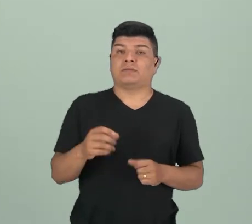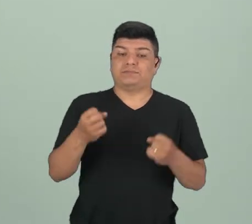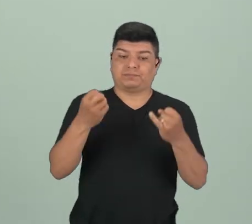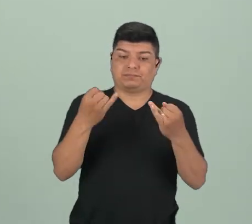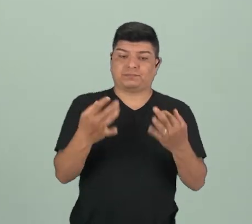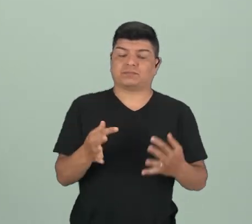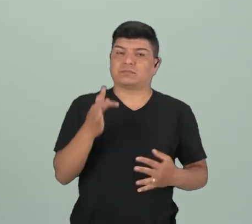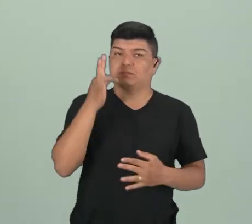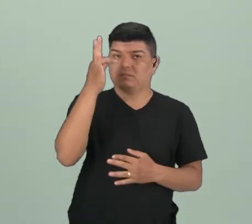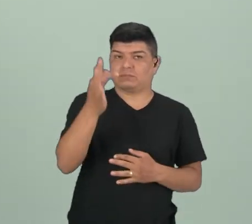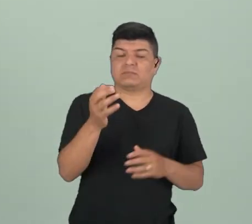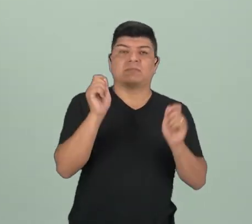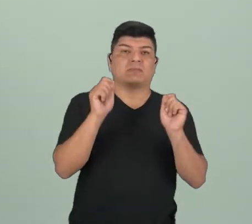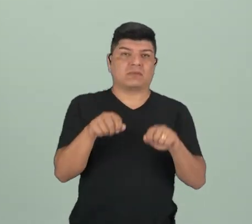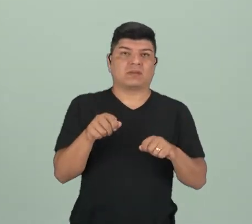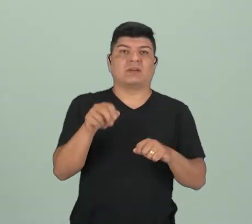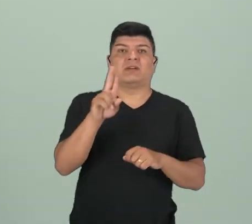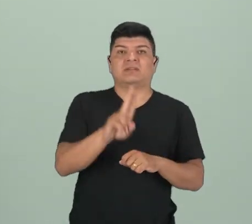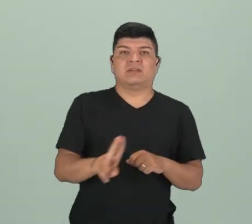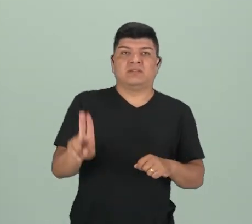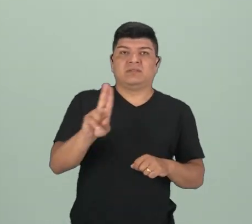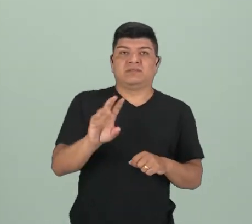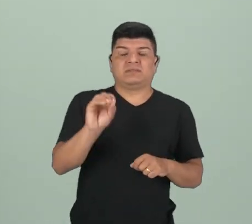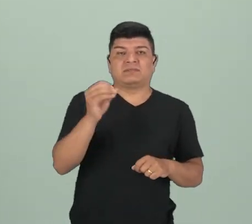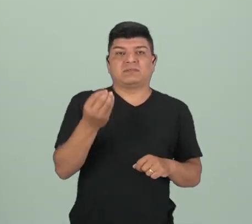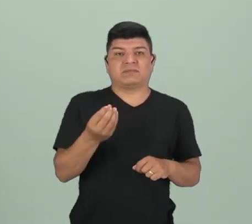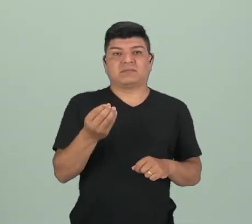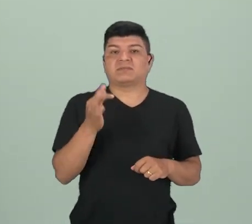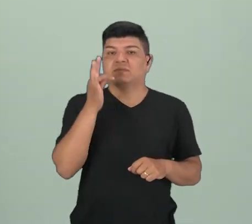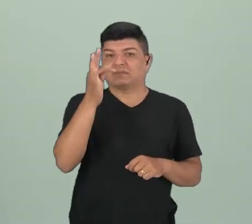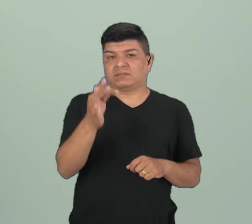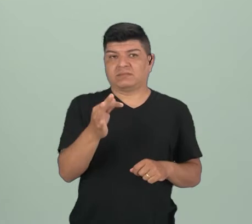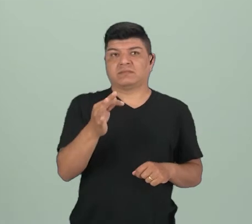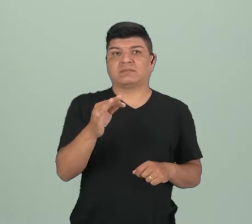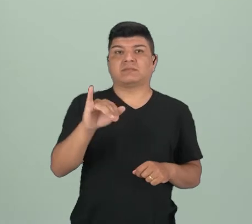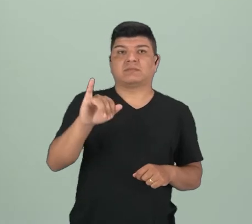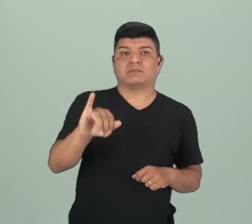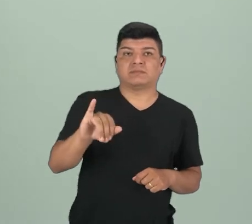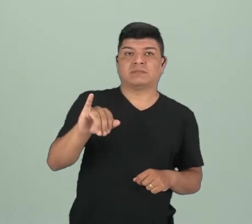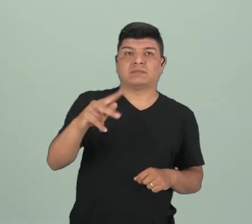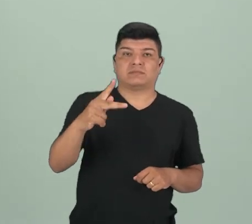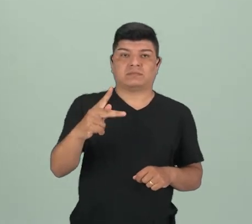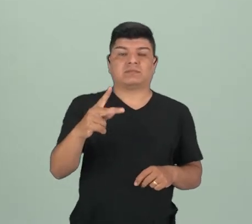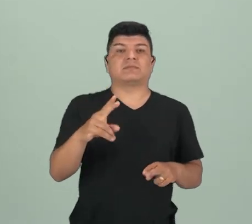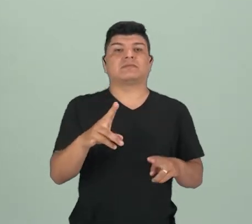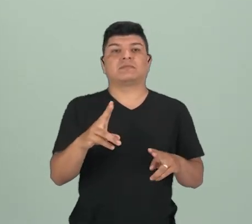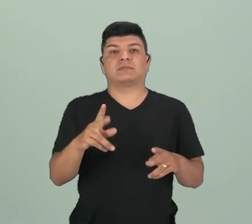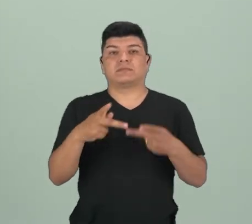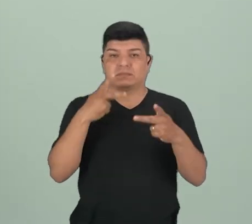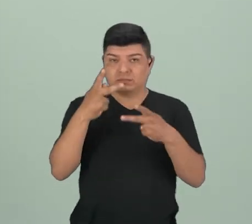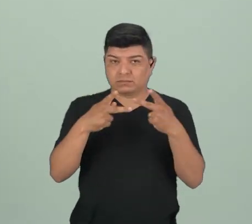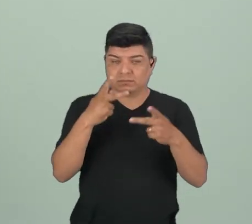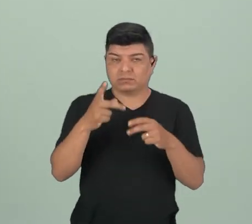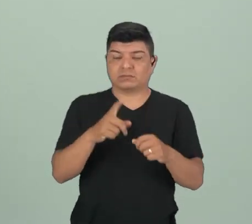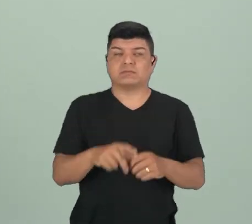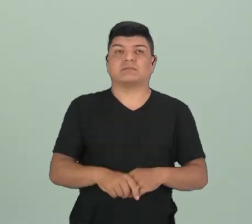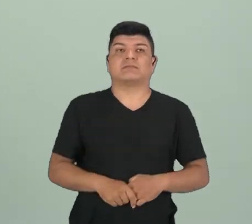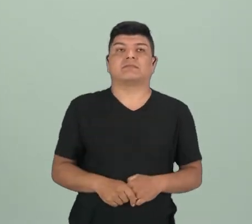tanto posso usar uma perífrase ou o futuro imperfeito, tá? O verbo futuro imperfeito, ou seja, conjugado nesse tempo,